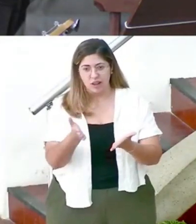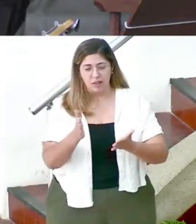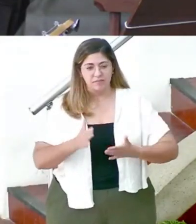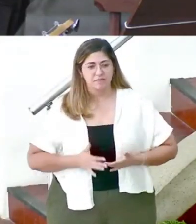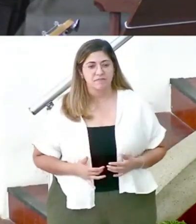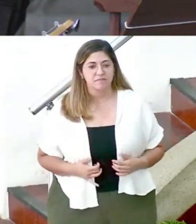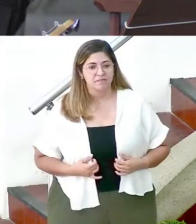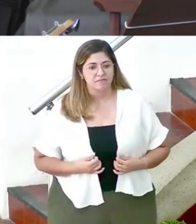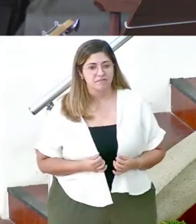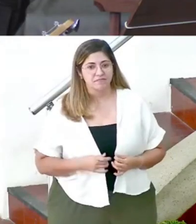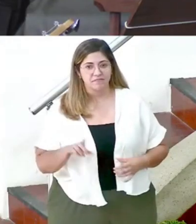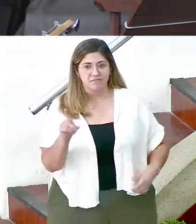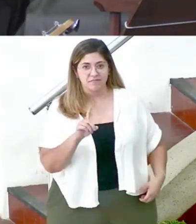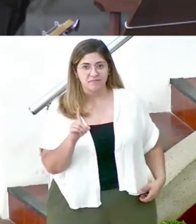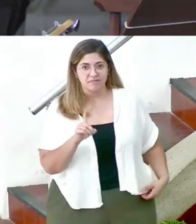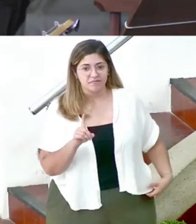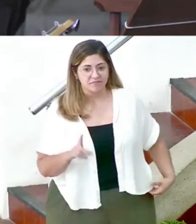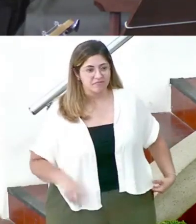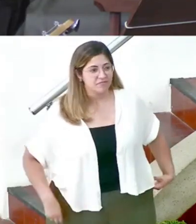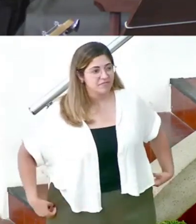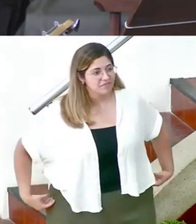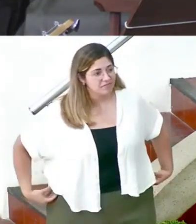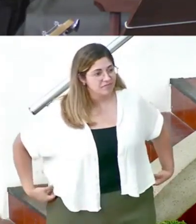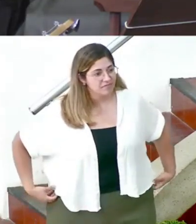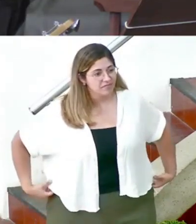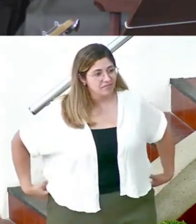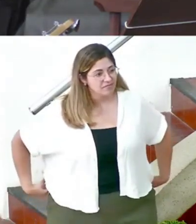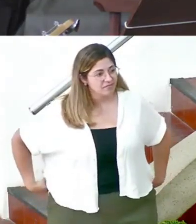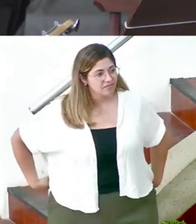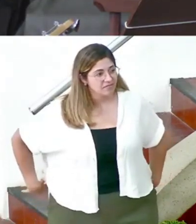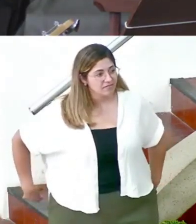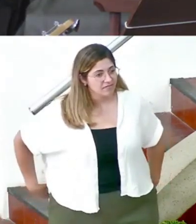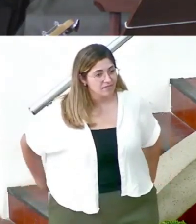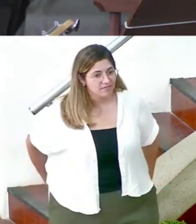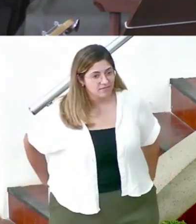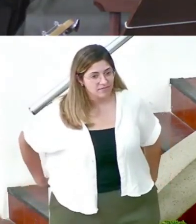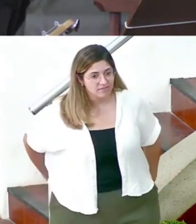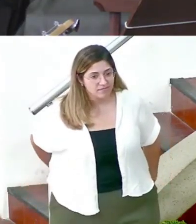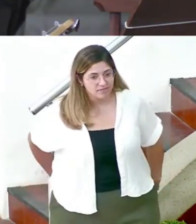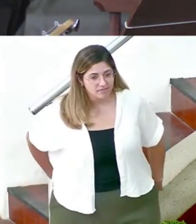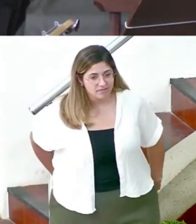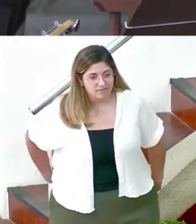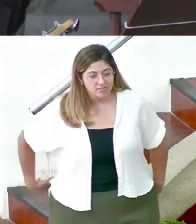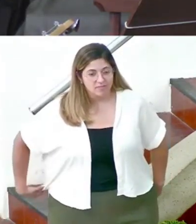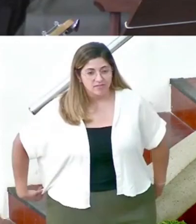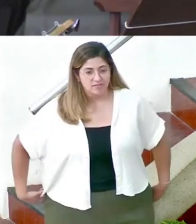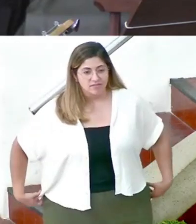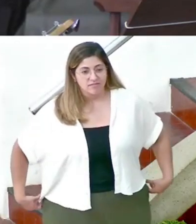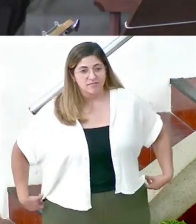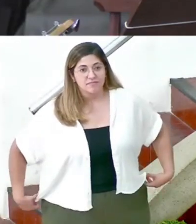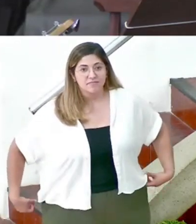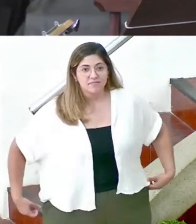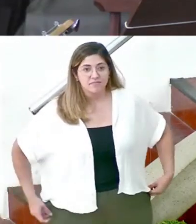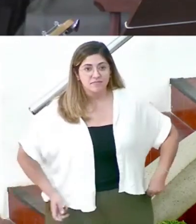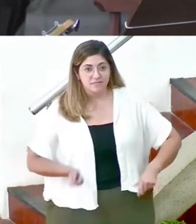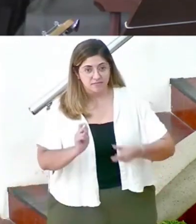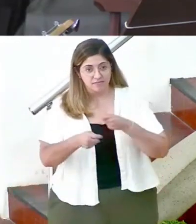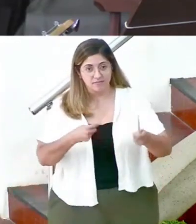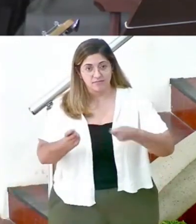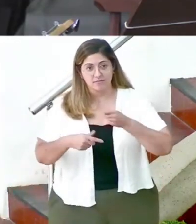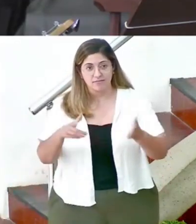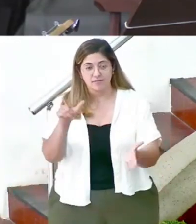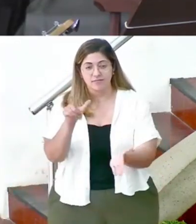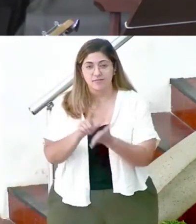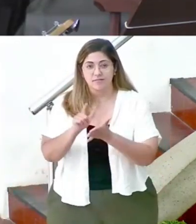Estão? Estão? Samuca, tá com a pranchetinha? Tá, ok. As nossas irmãs entregam as pranchetas para as nossas